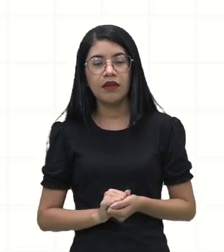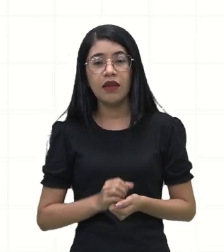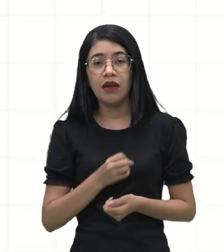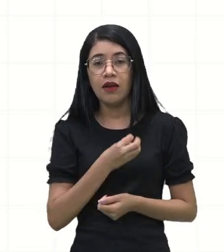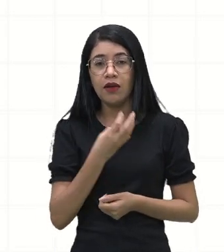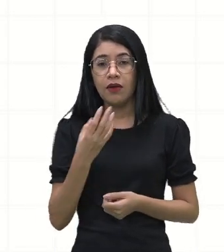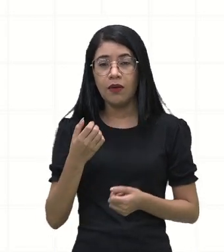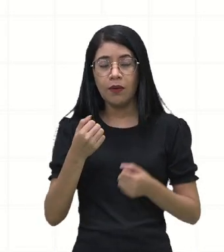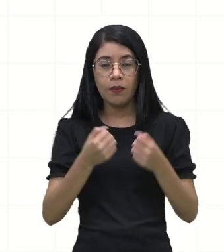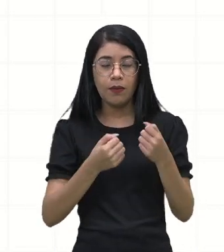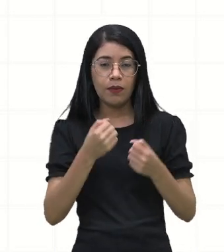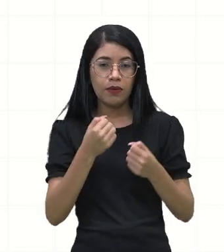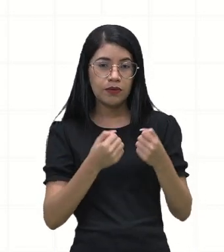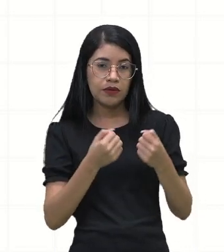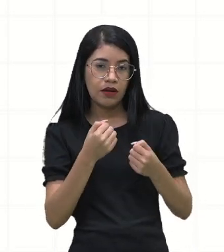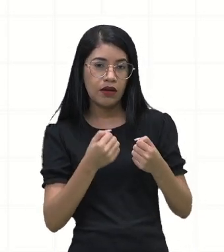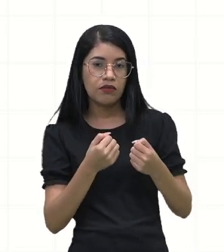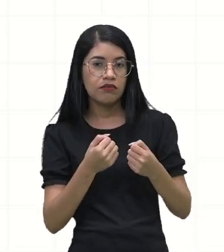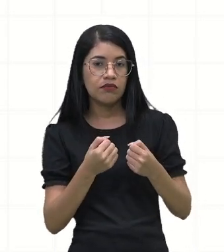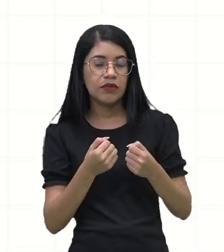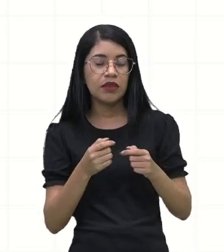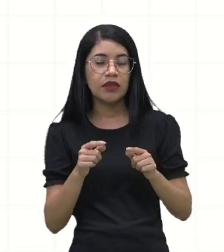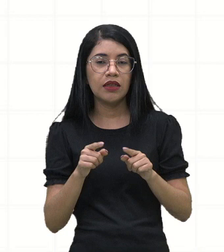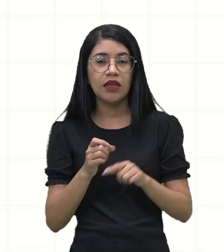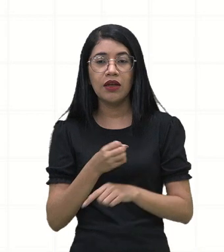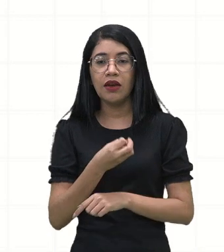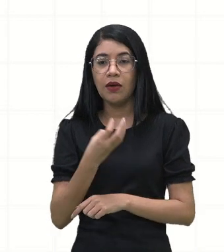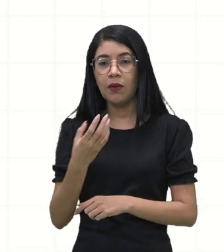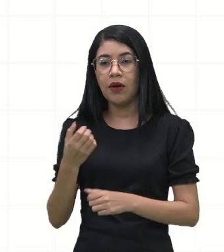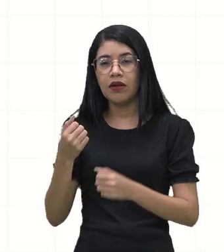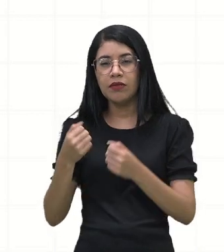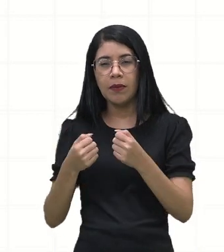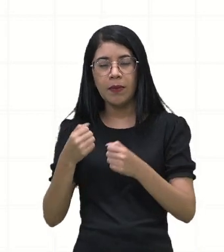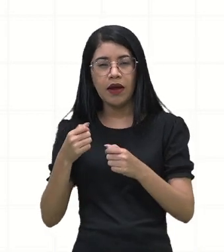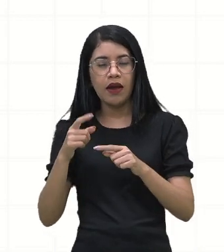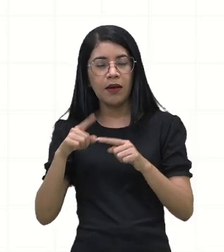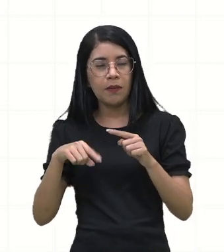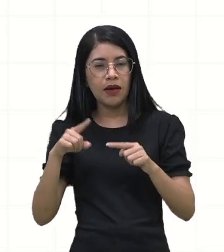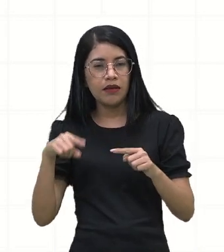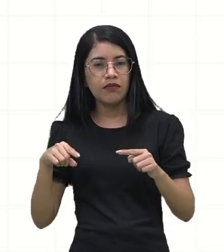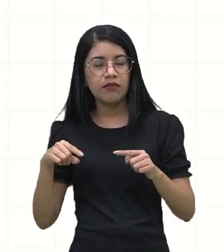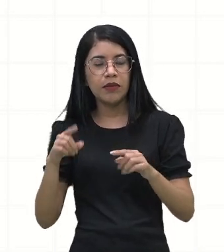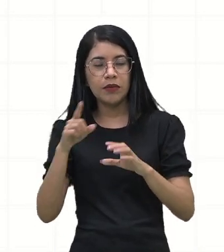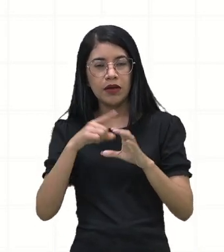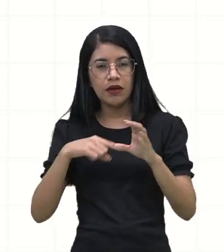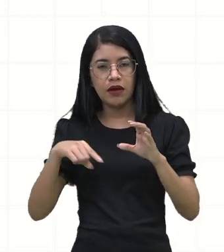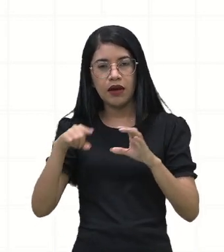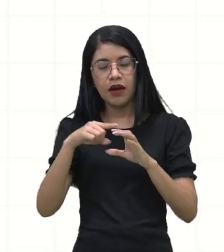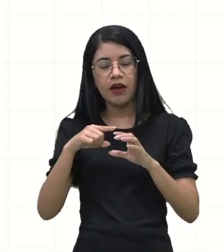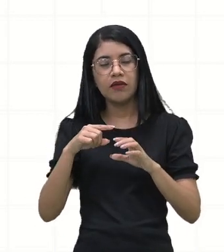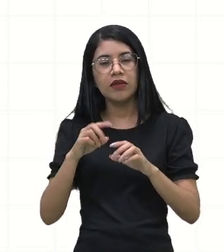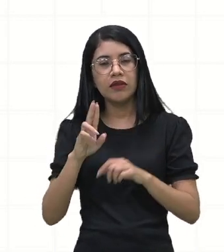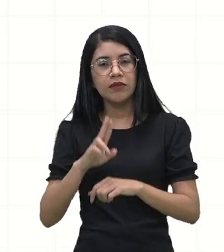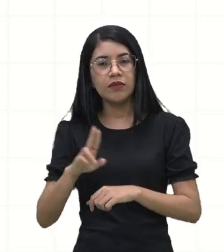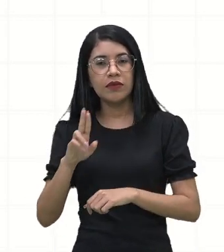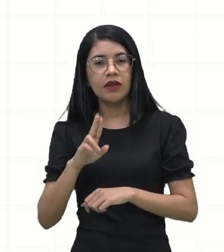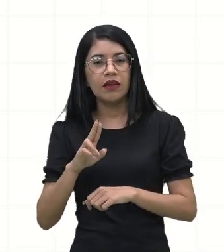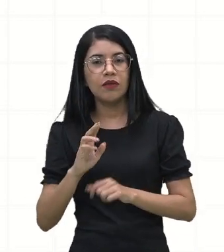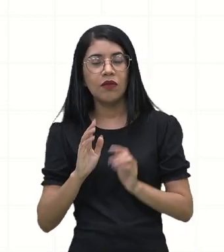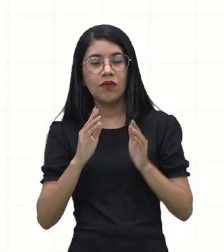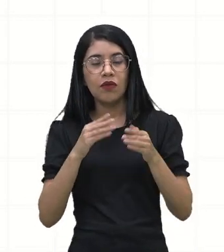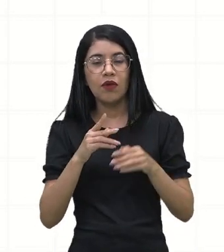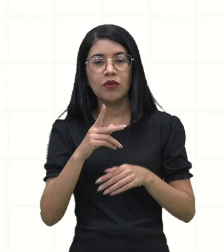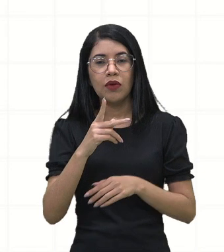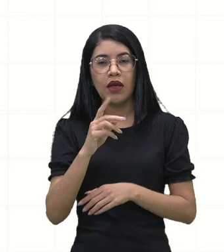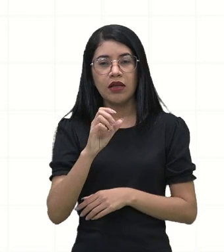quantos 500 metros de borracha vai produzir aqui para as SUVs, né? Ora,